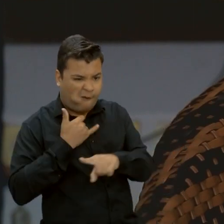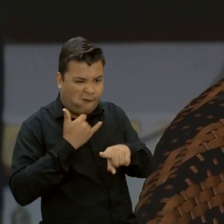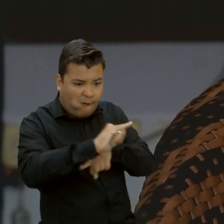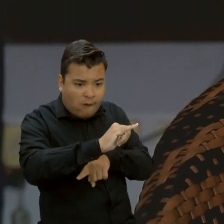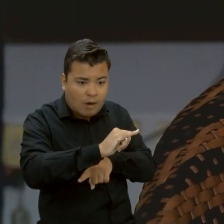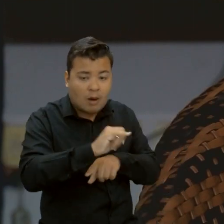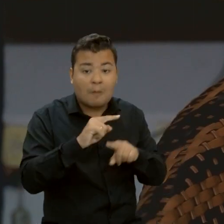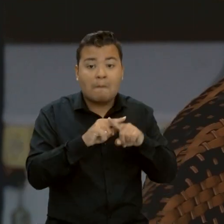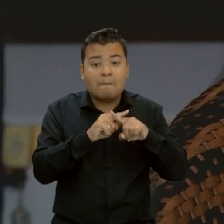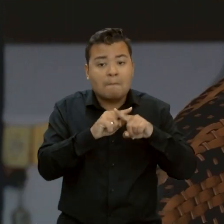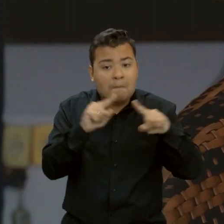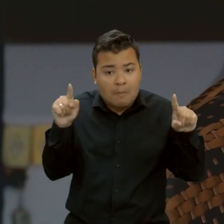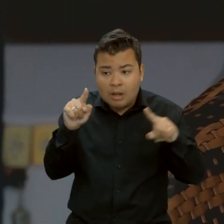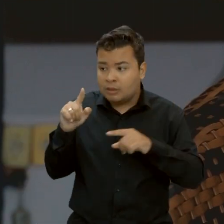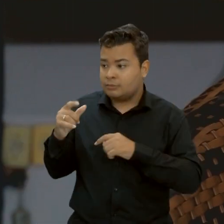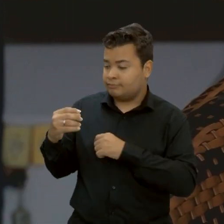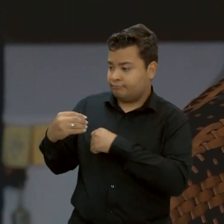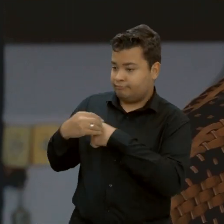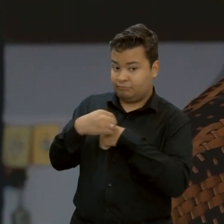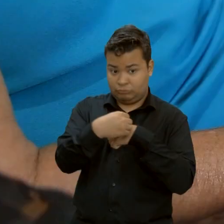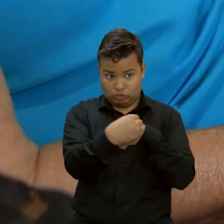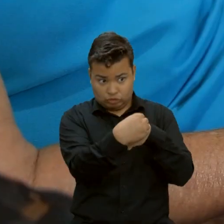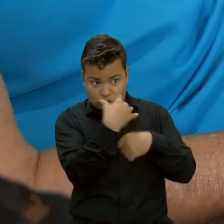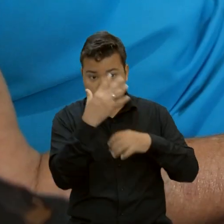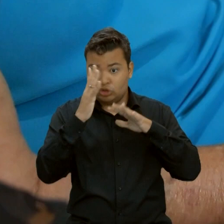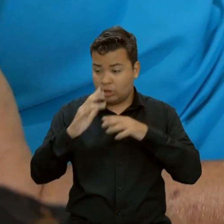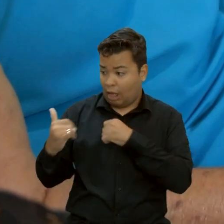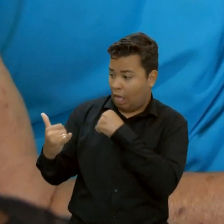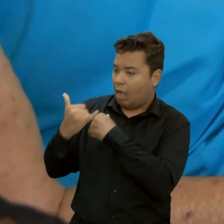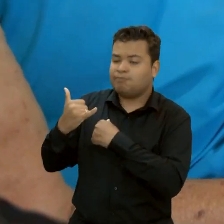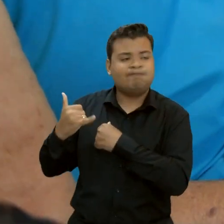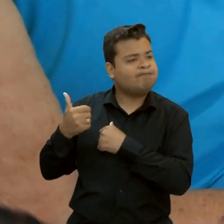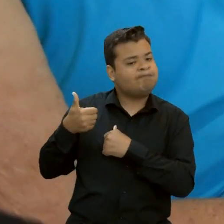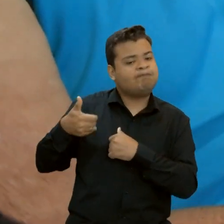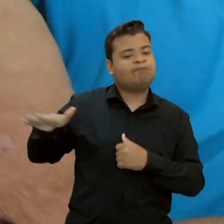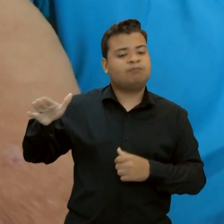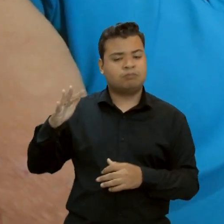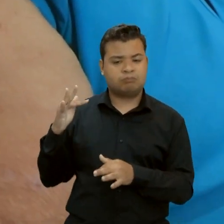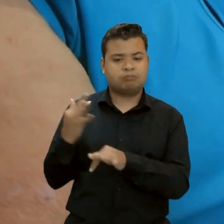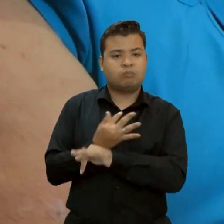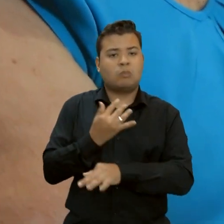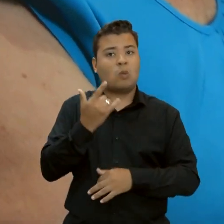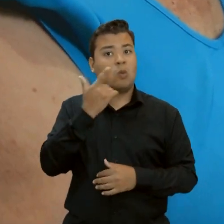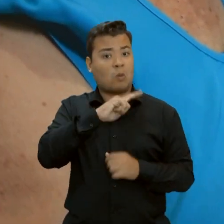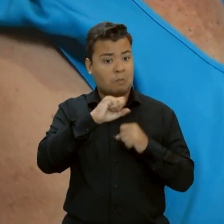livrar Até porque eu me lembrei da aula e da instrução que o professor tinha passado